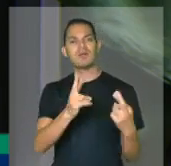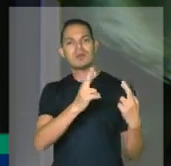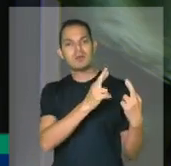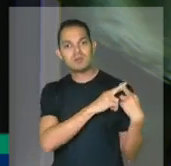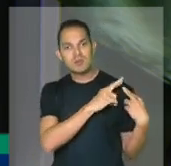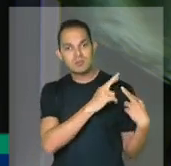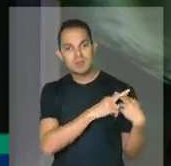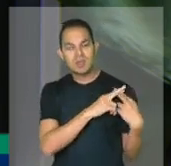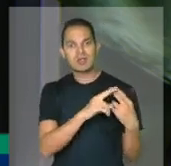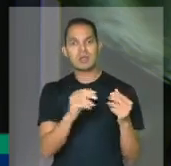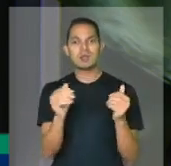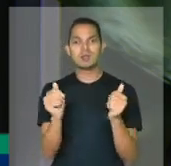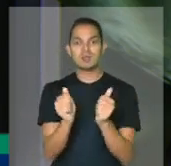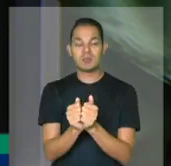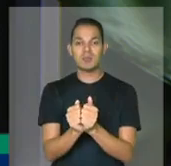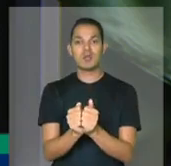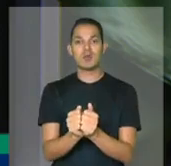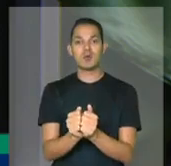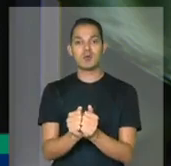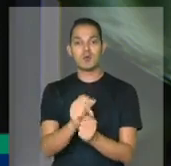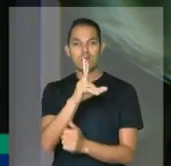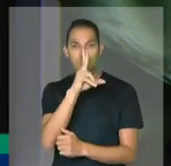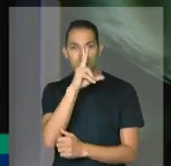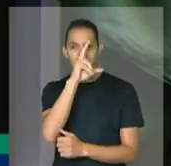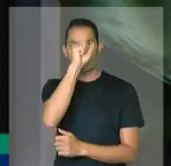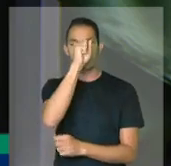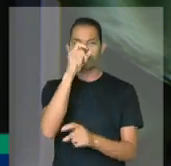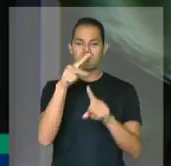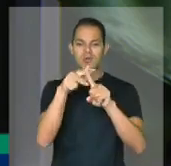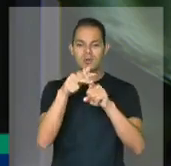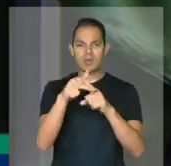com responsabilidade e com muita força para corrigir essas injustiças.